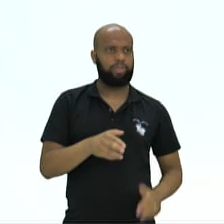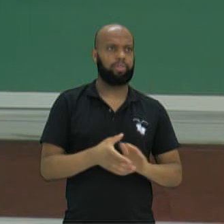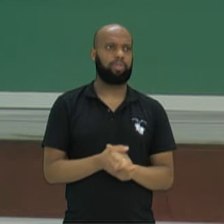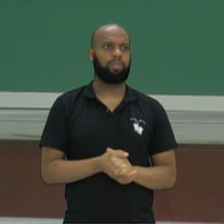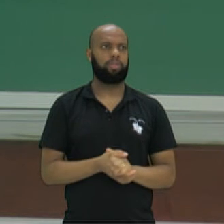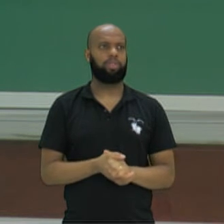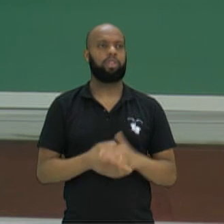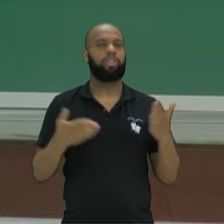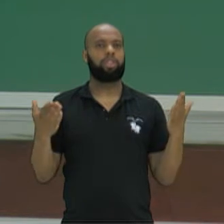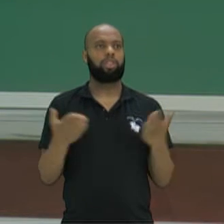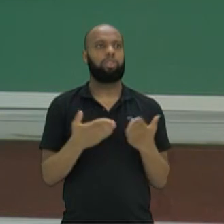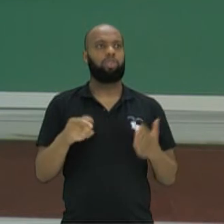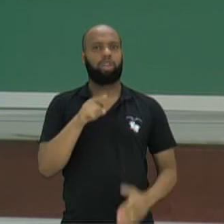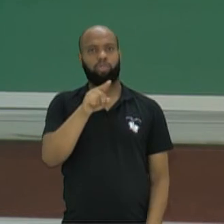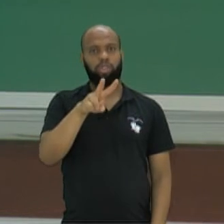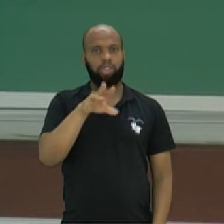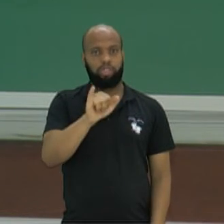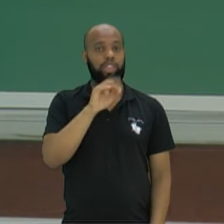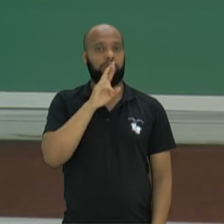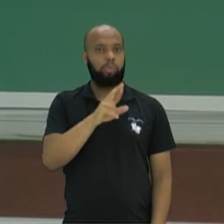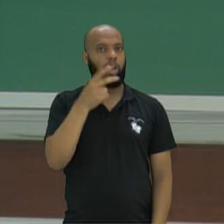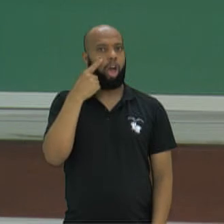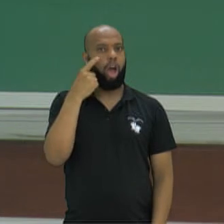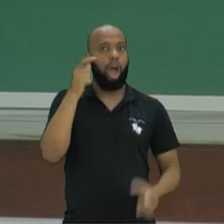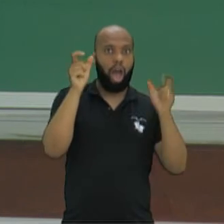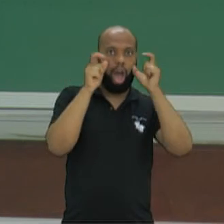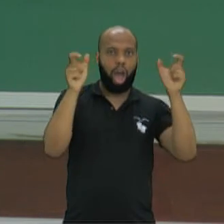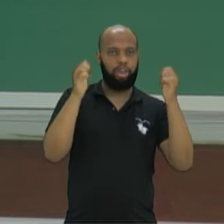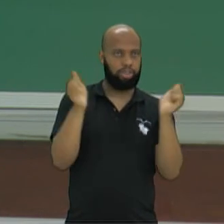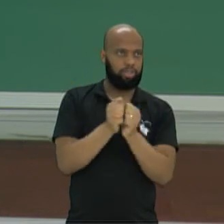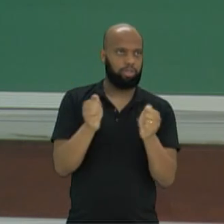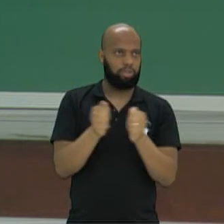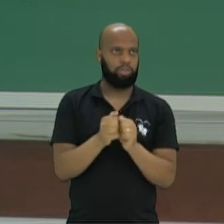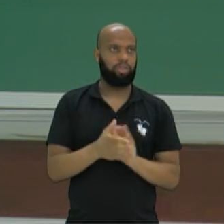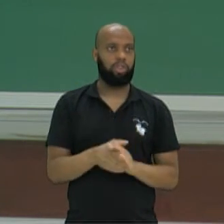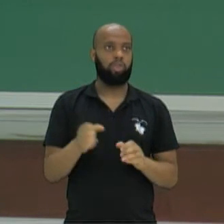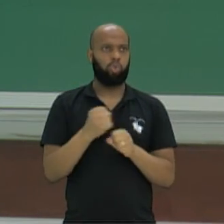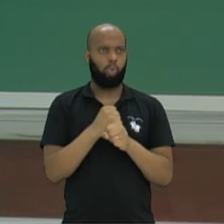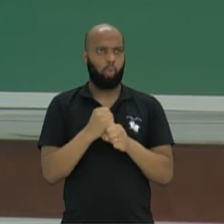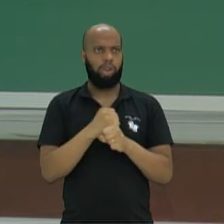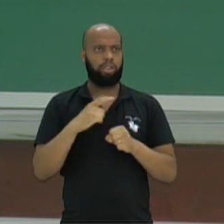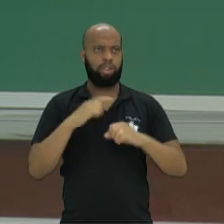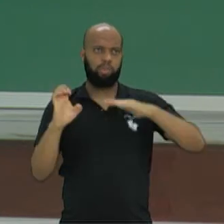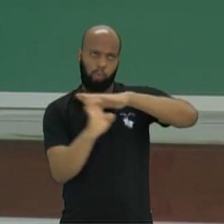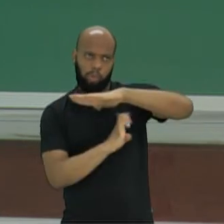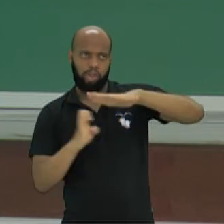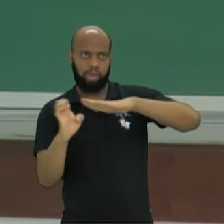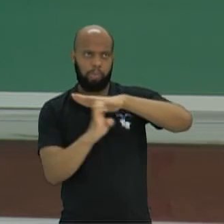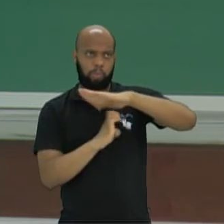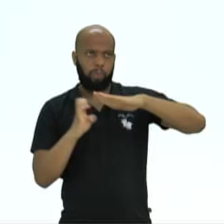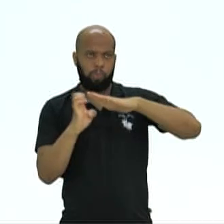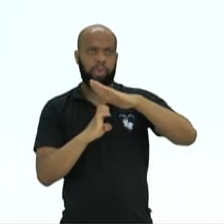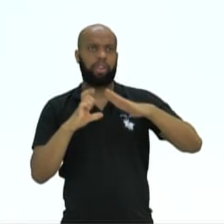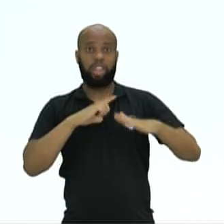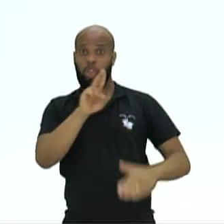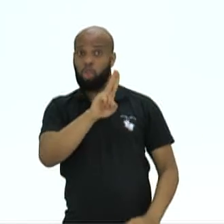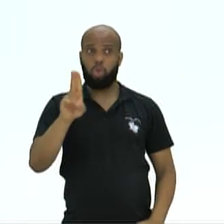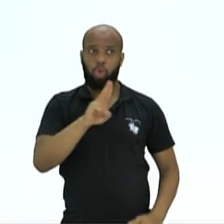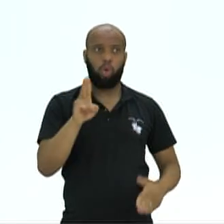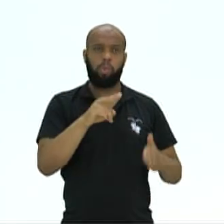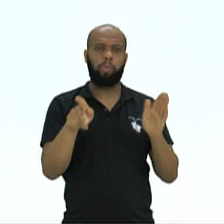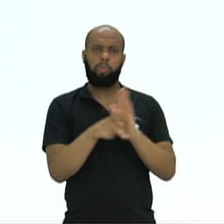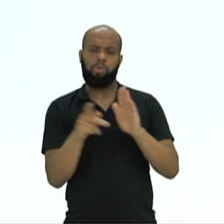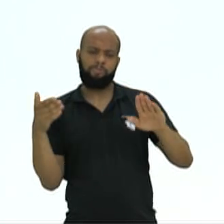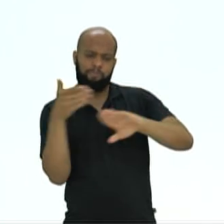seguinte, essa vocês vão participar e vão ver quem aqui está bem atento comigo nessa aí. Nome de uma grande empresa criada pelos holandeses para invadir as